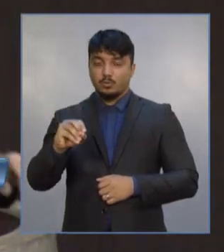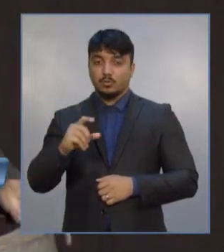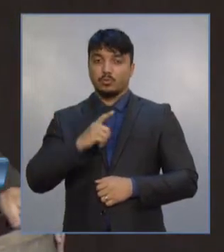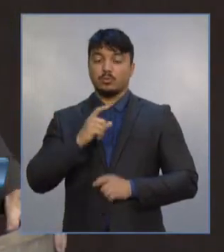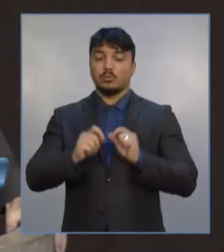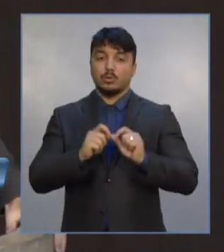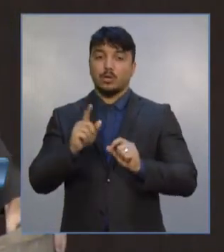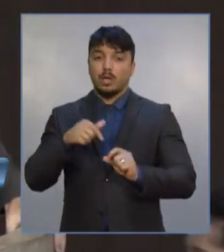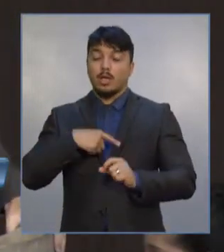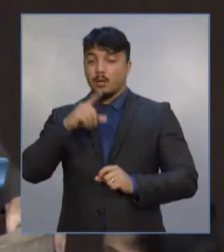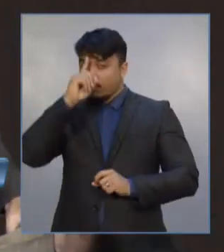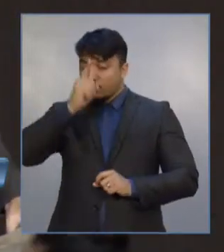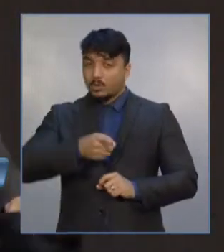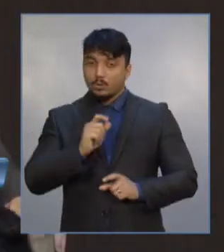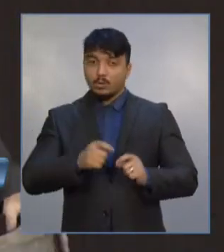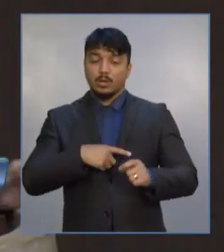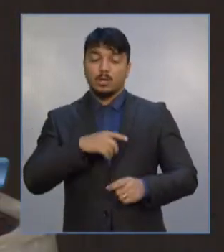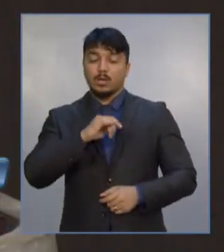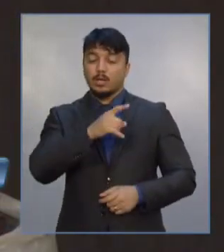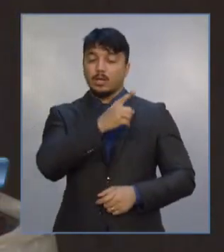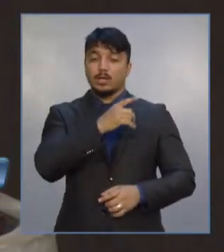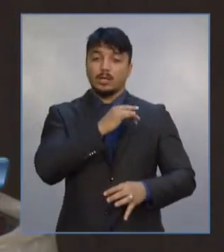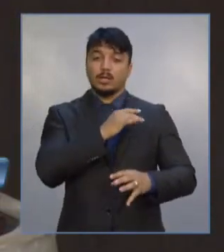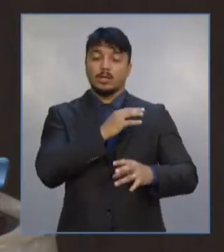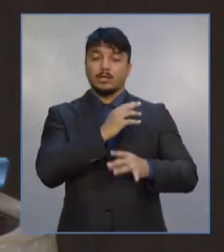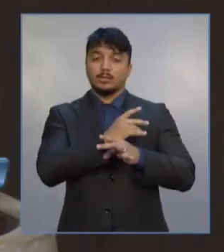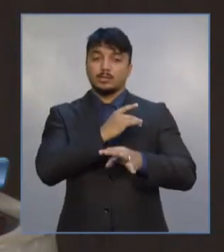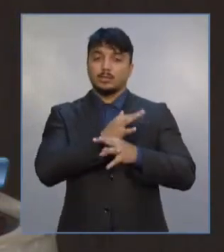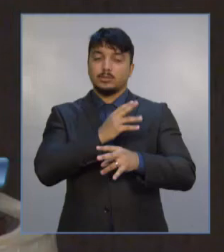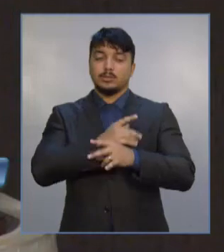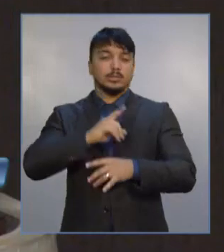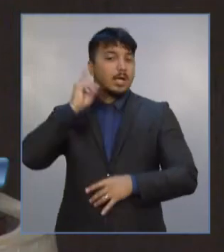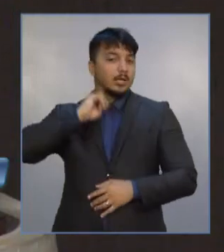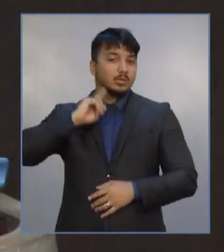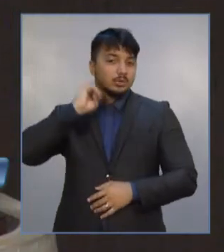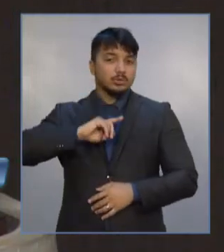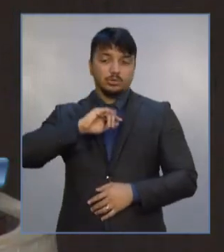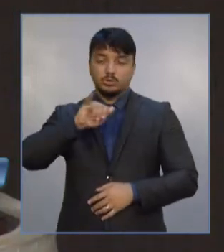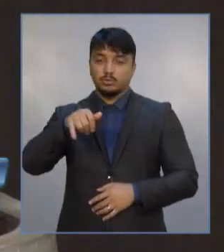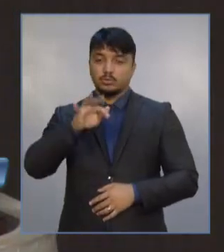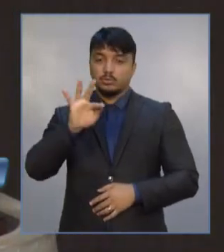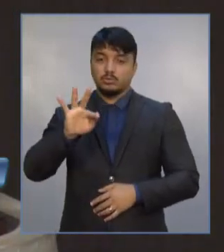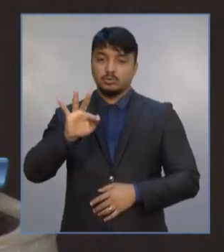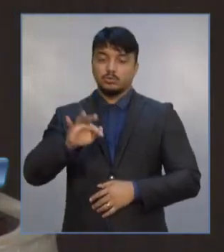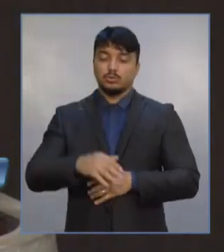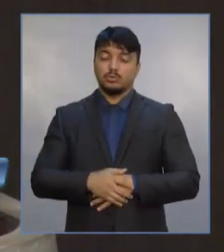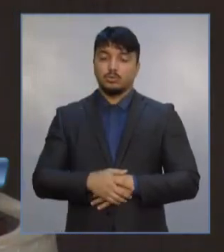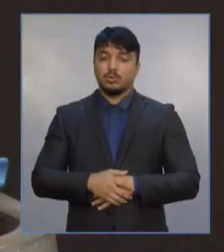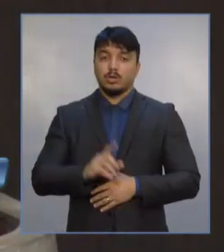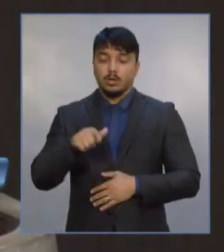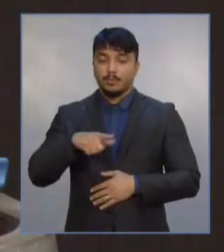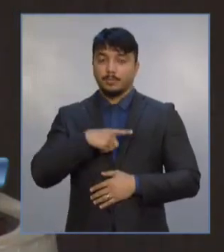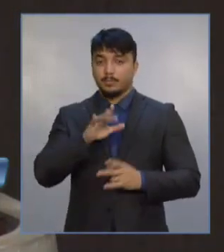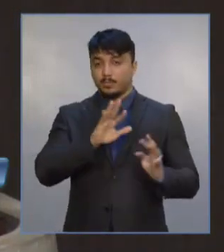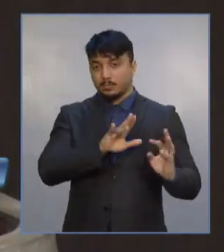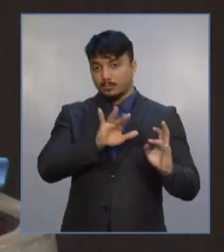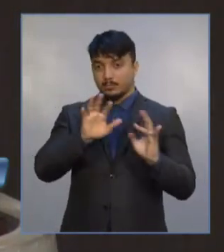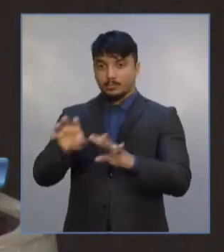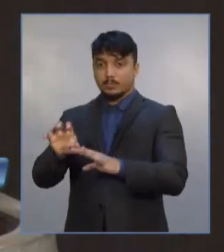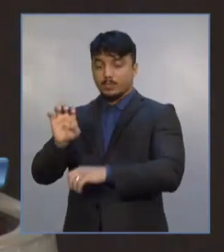determina que as suas tropas saiam de Juiz de Fora em direção a Guanabara, ao estado da